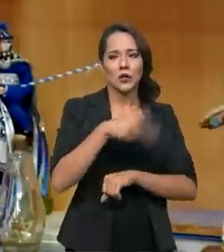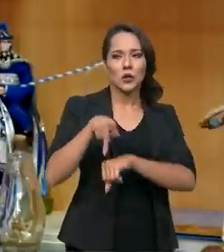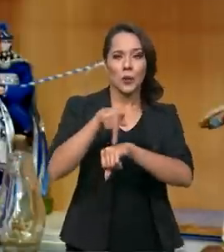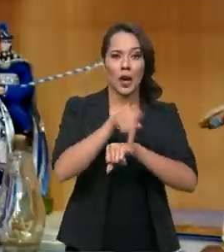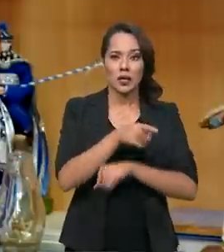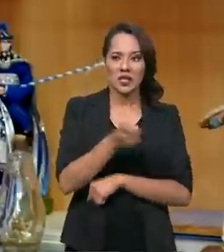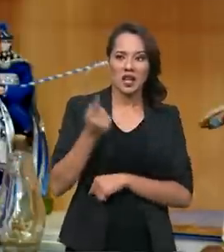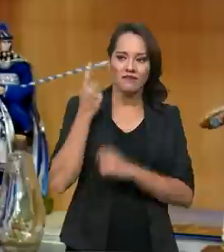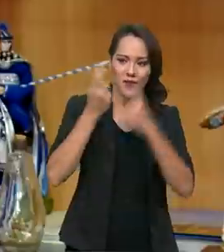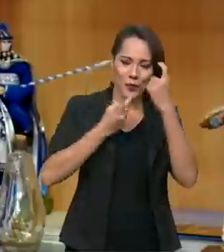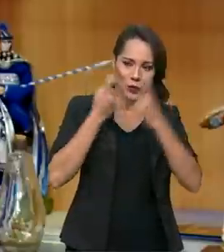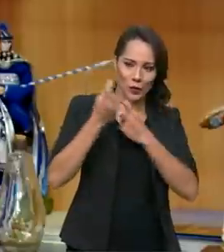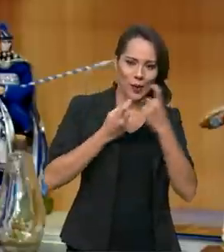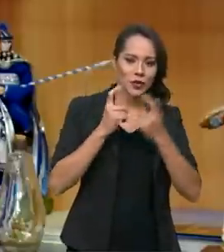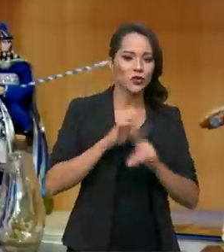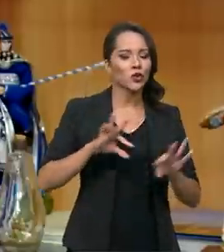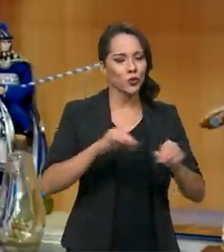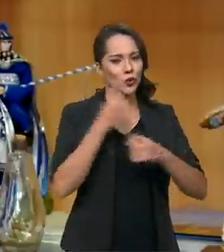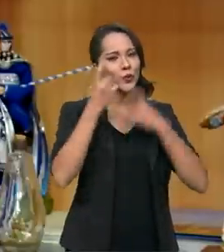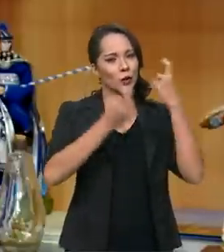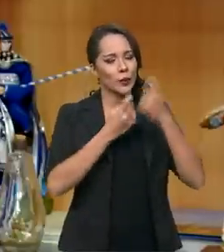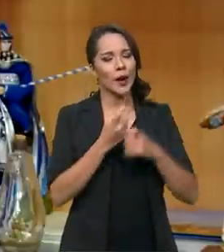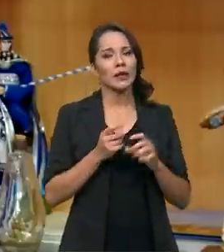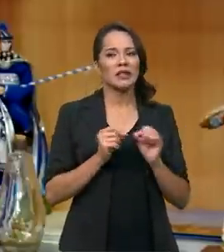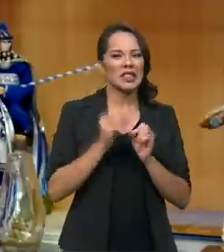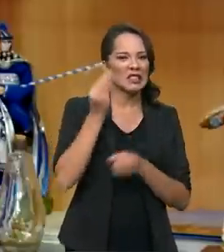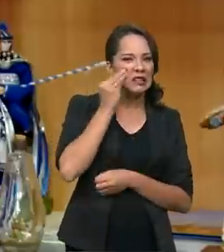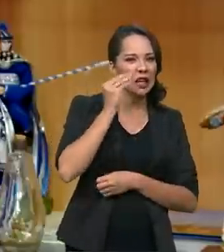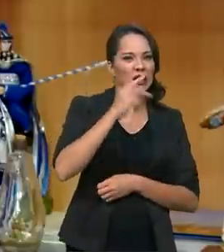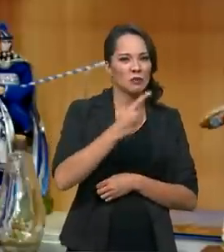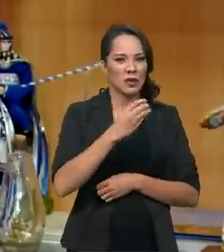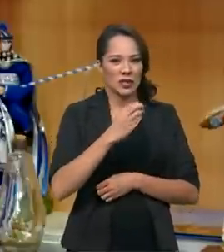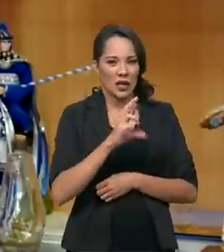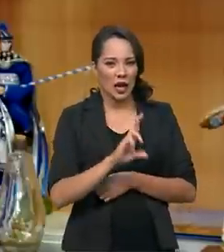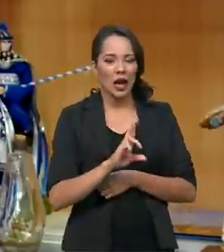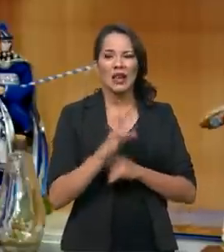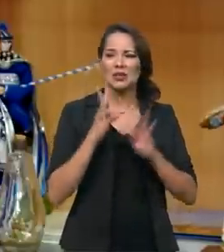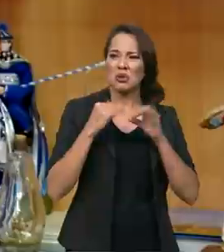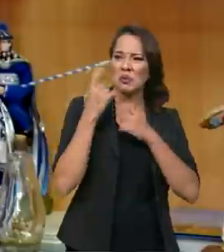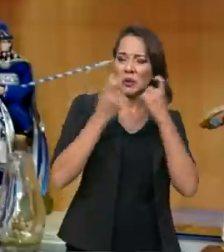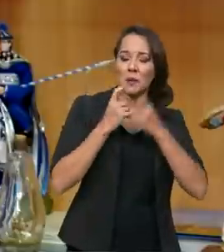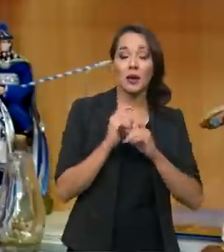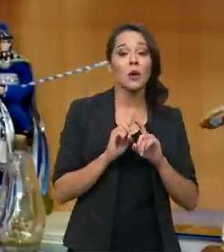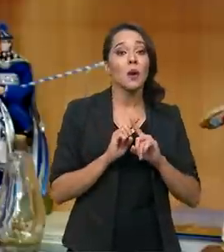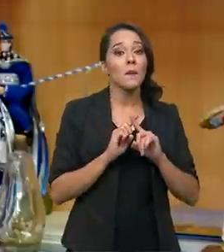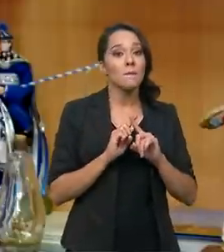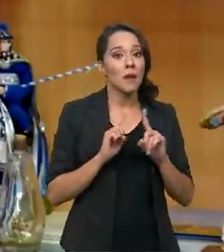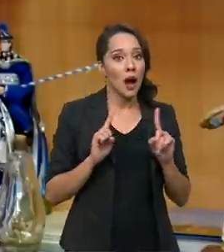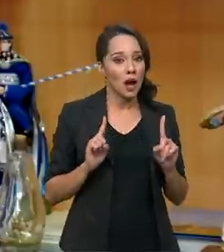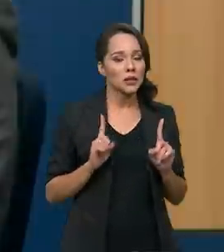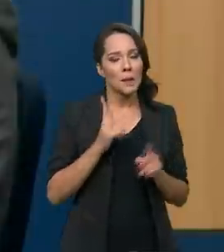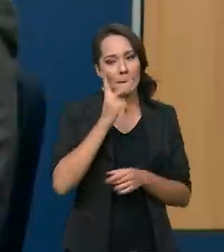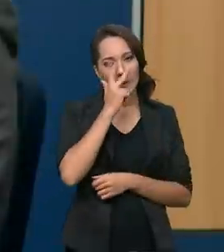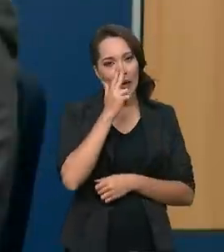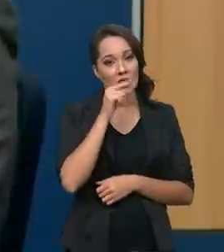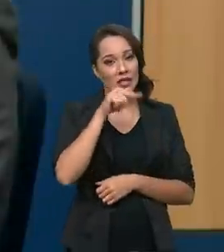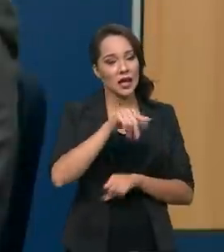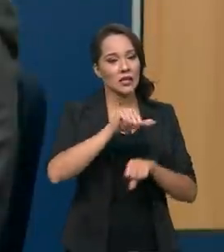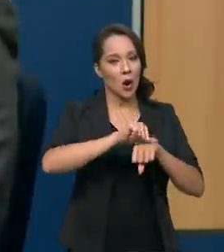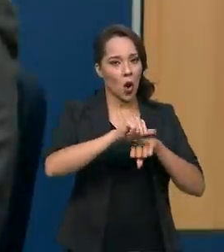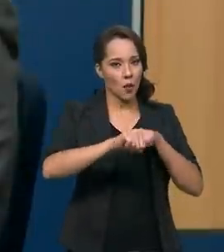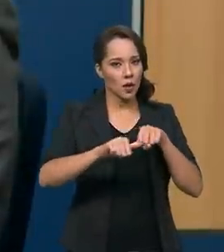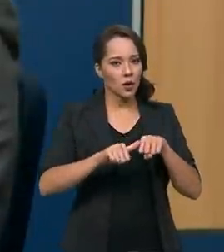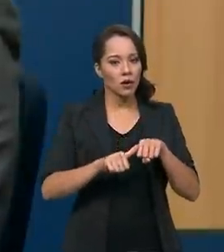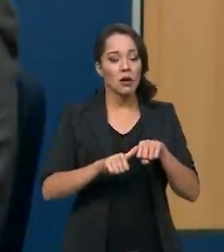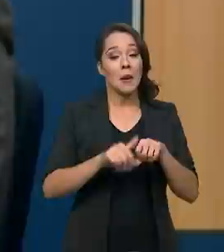que os países lá estão preocupados é todo mundo preocupado fazendo teste de PCR enfim mas ao que tudo indica essa